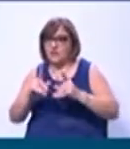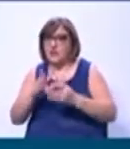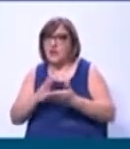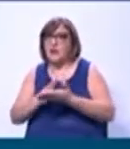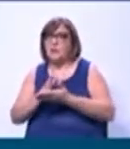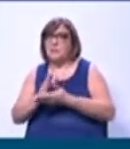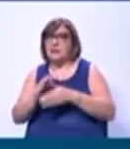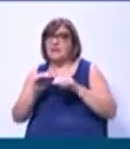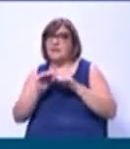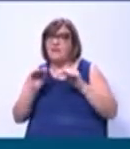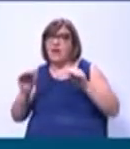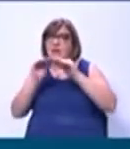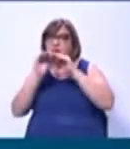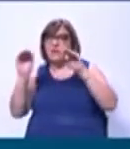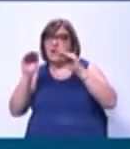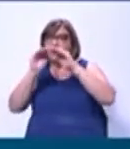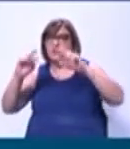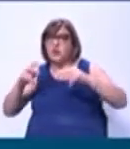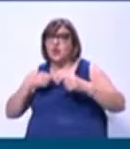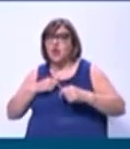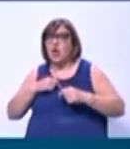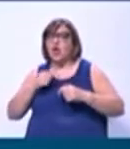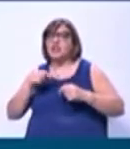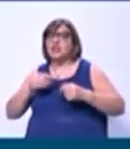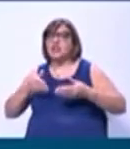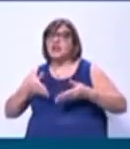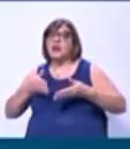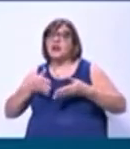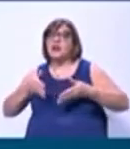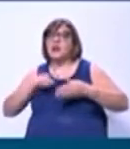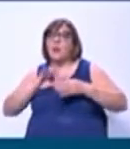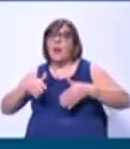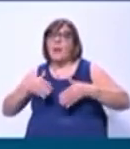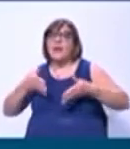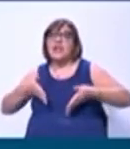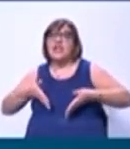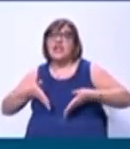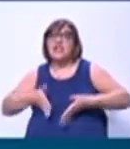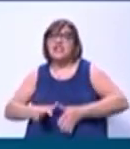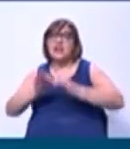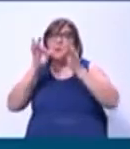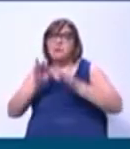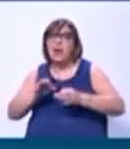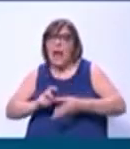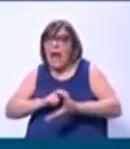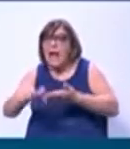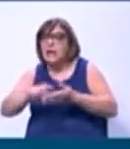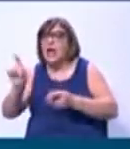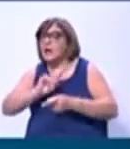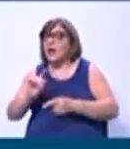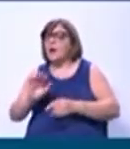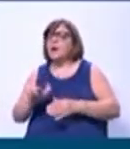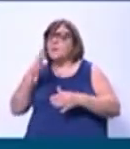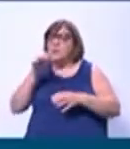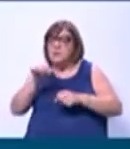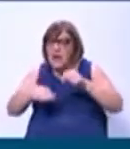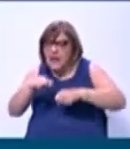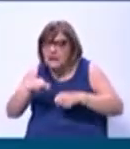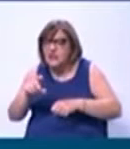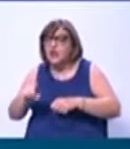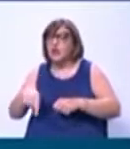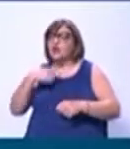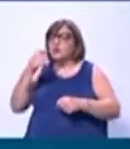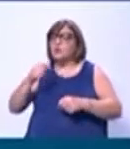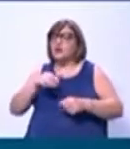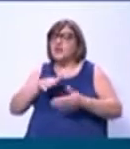por diferentes fases. Nós não nascemos a andar, nós rastejamos, pois, depois gatinhamos, depois vamos andar e se calhar depois ganhamos confiança para